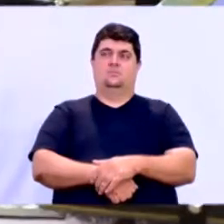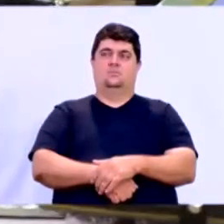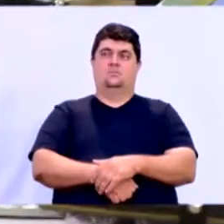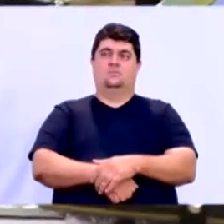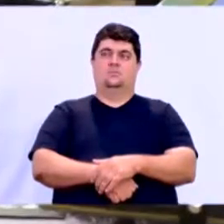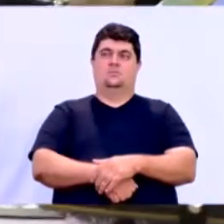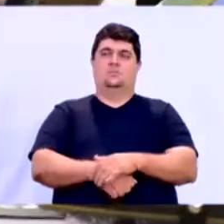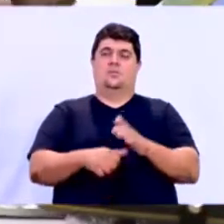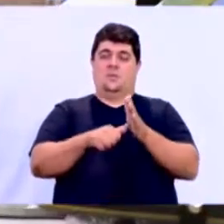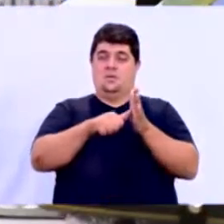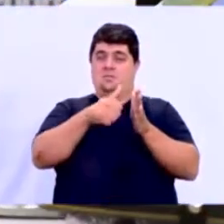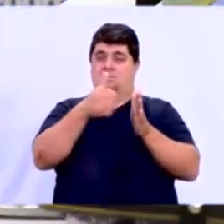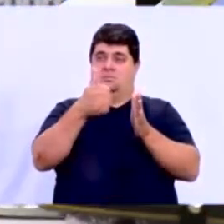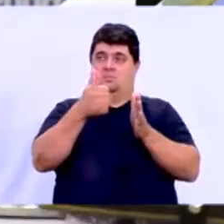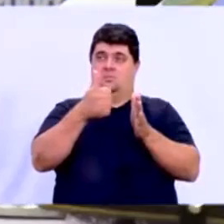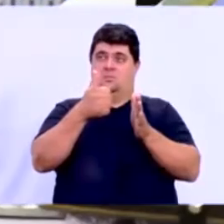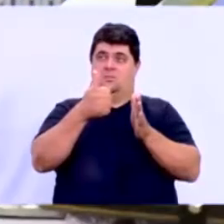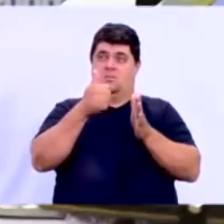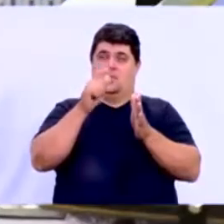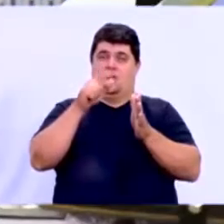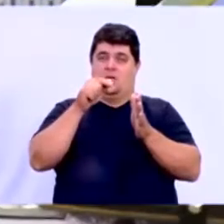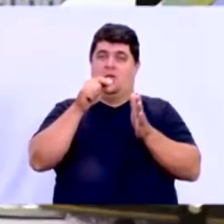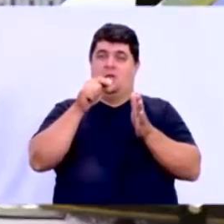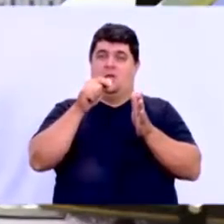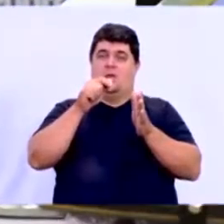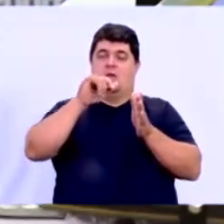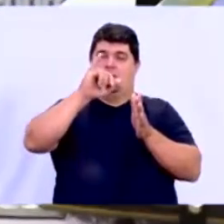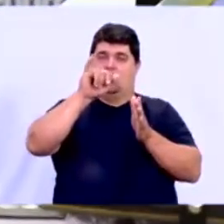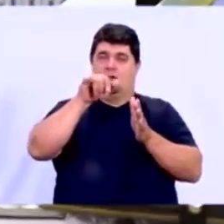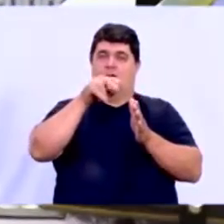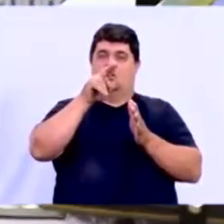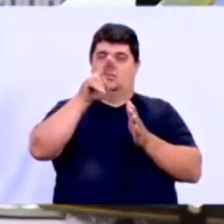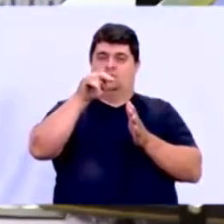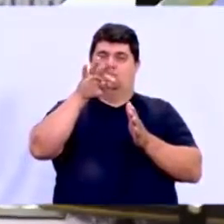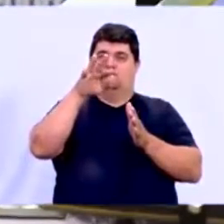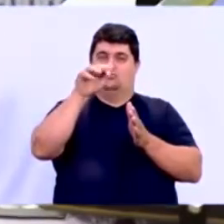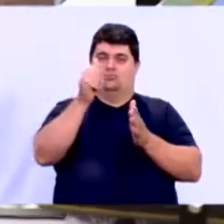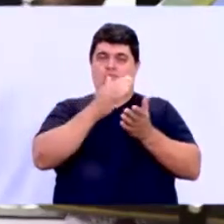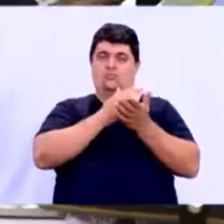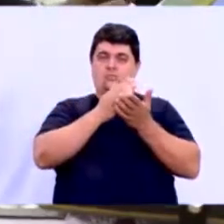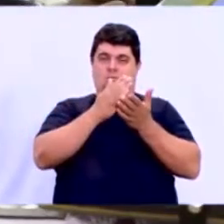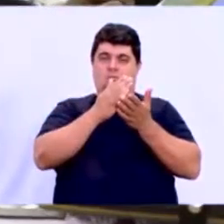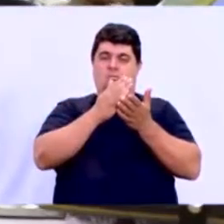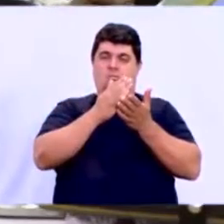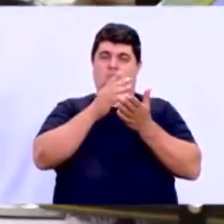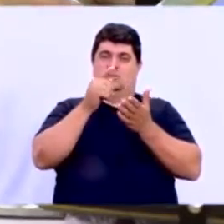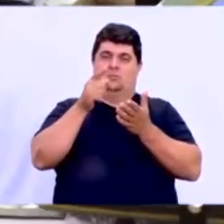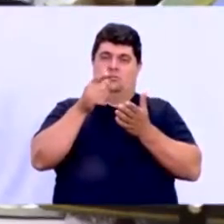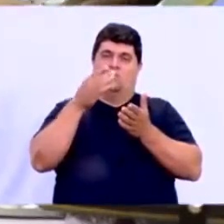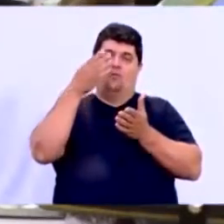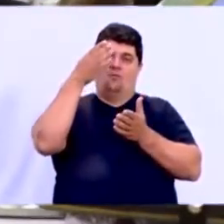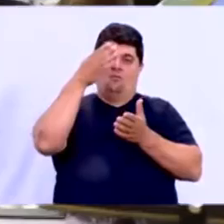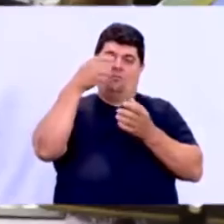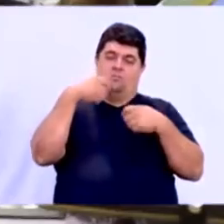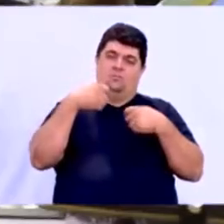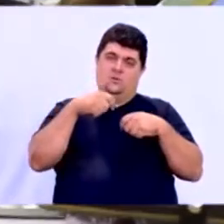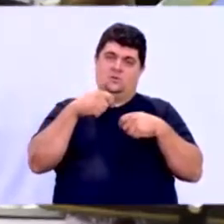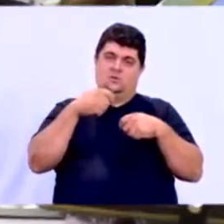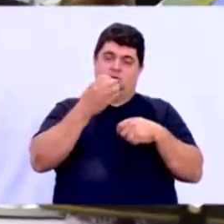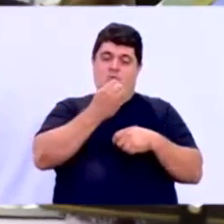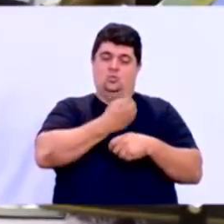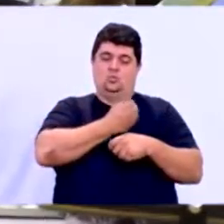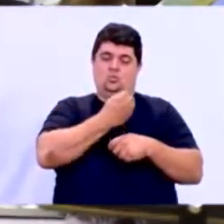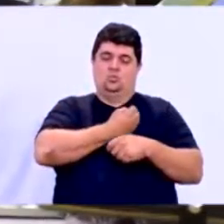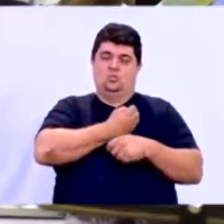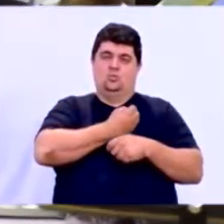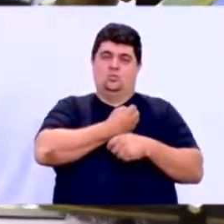O primeiro passo é o registro na junta comercial, ok? Você vai precisar obter o número